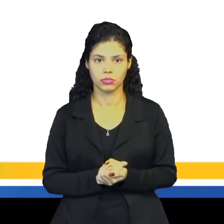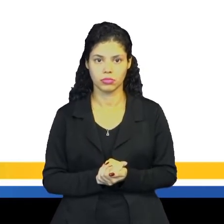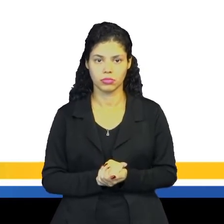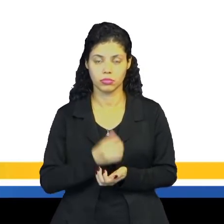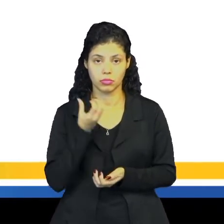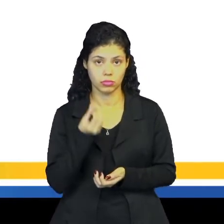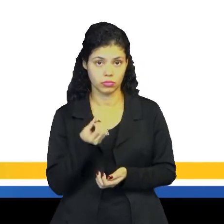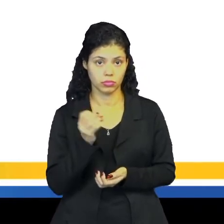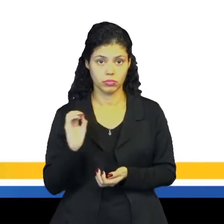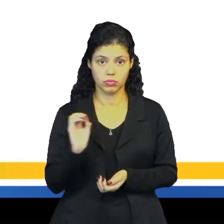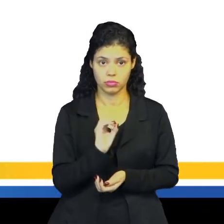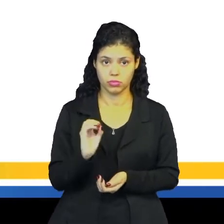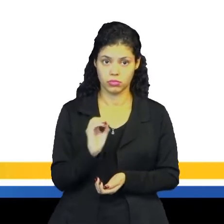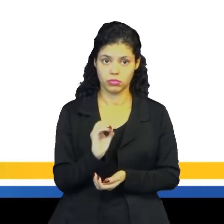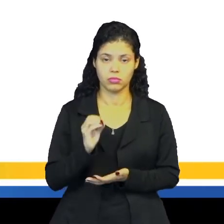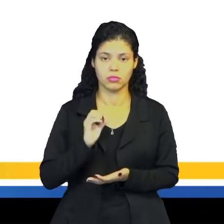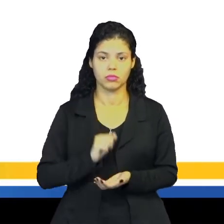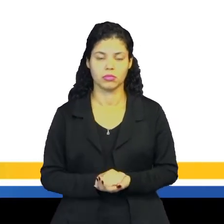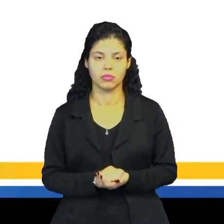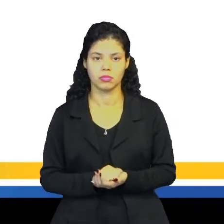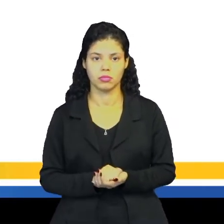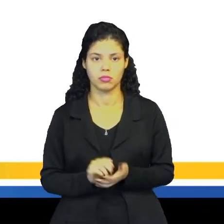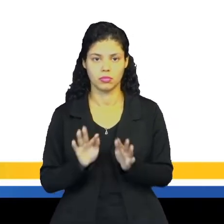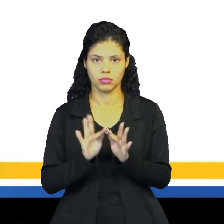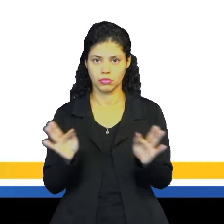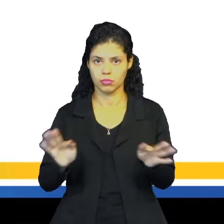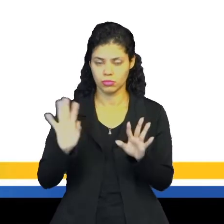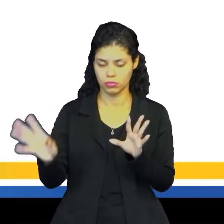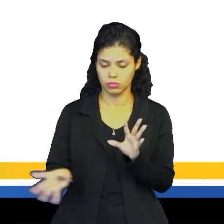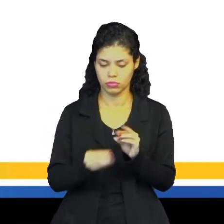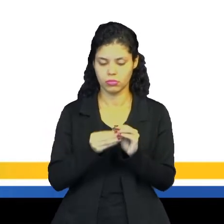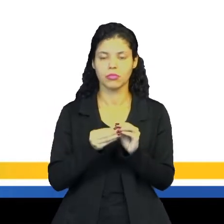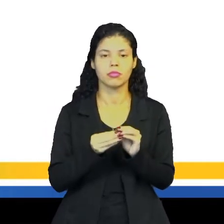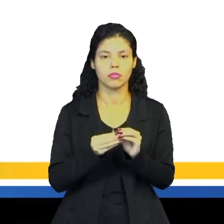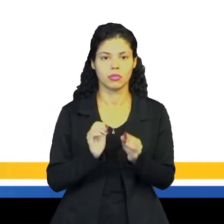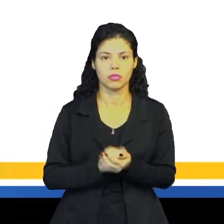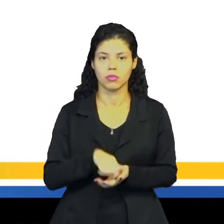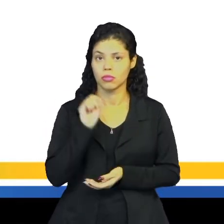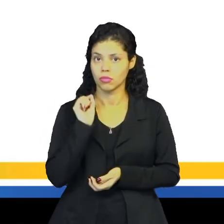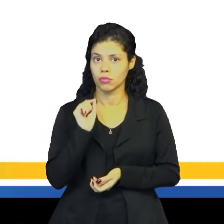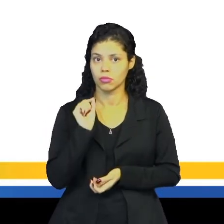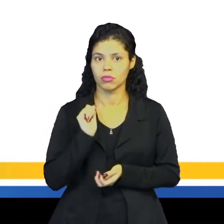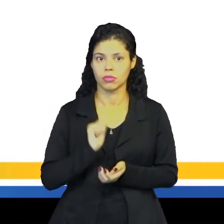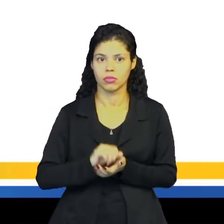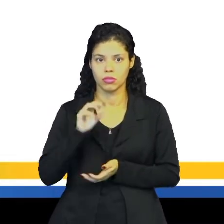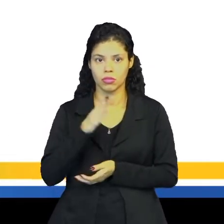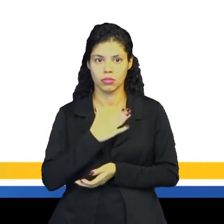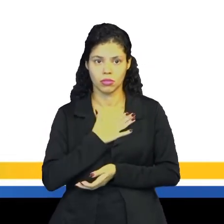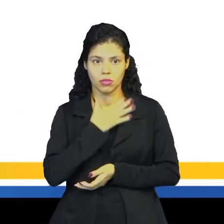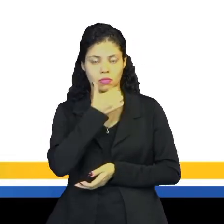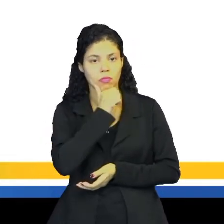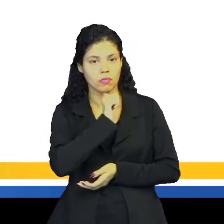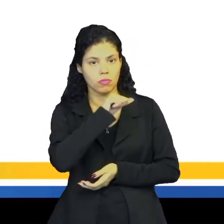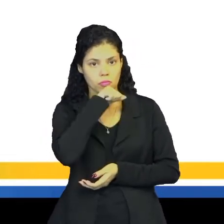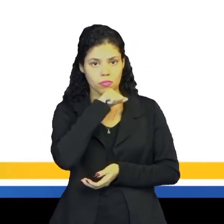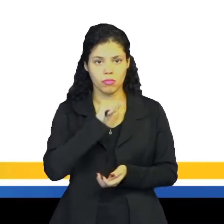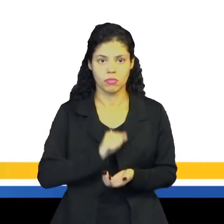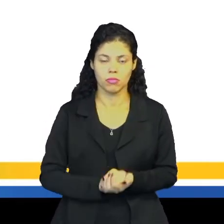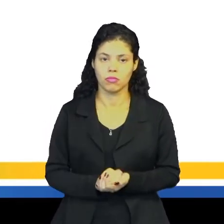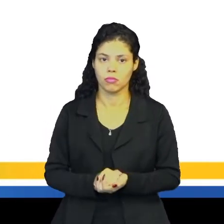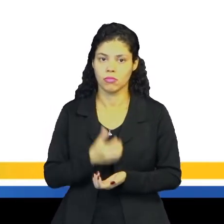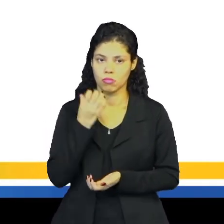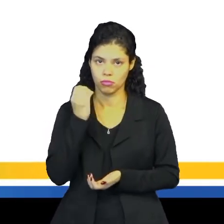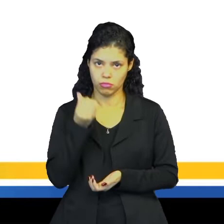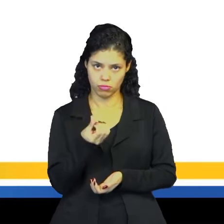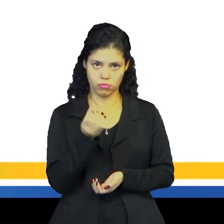dia 6 de outubro, né? E uma frase completa com essa frase seria My mother's birthday is on